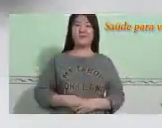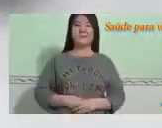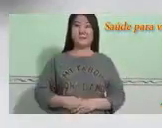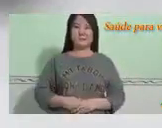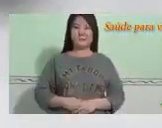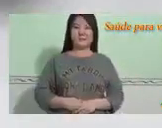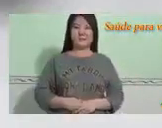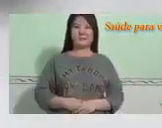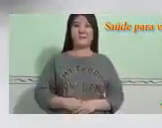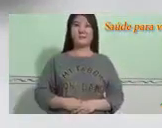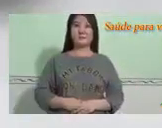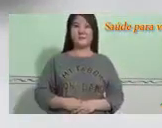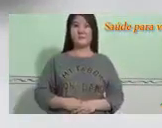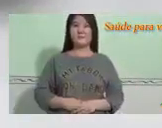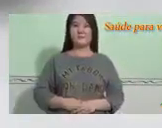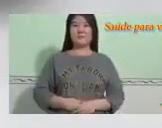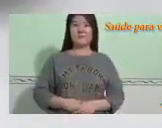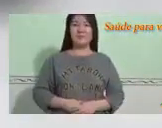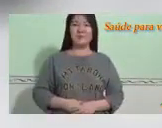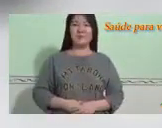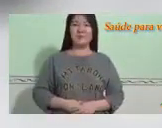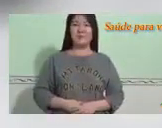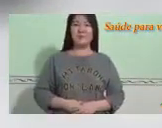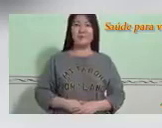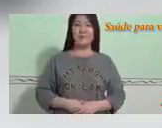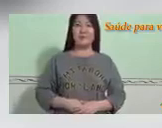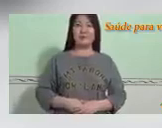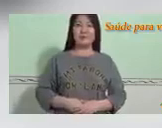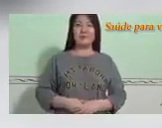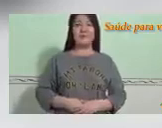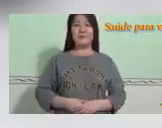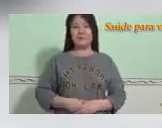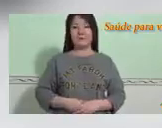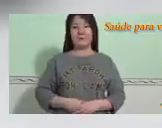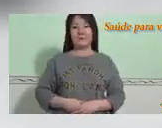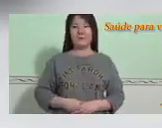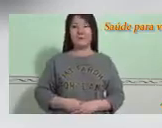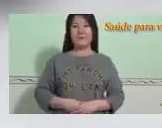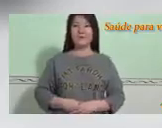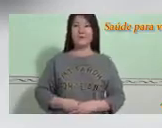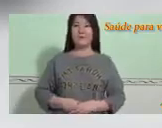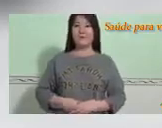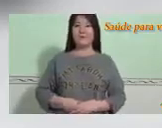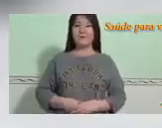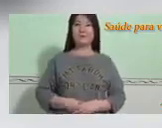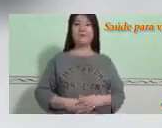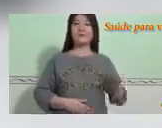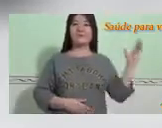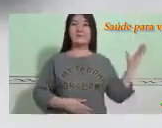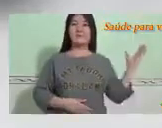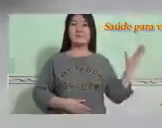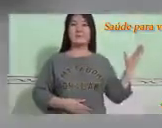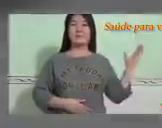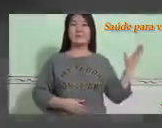para recuperação da estereoscopia siderúrgica é geralmente imediata ponto a mulher pode sentir dor vírgula semelhante